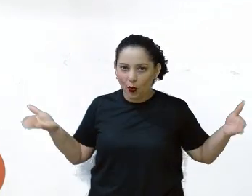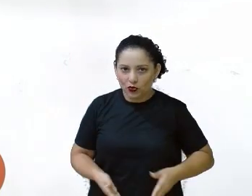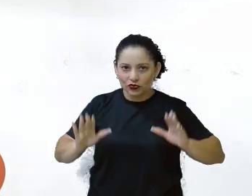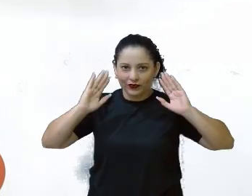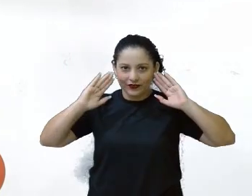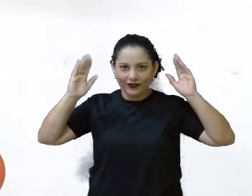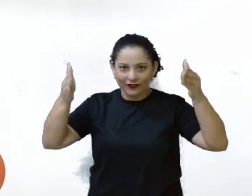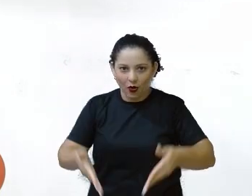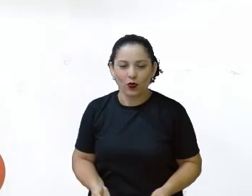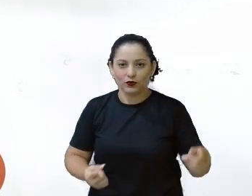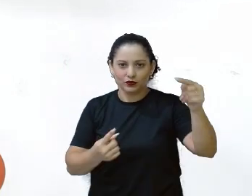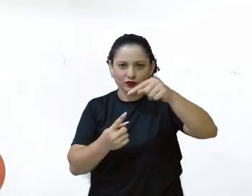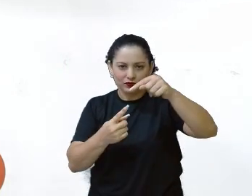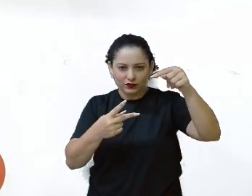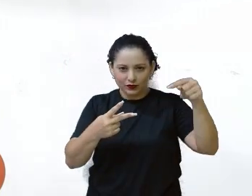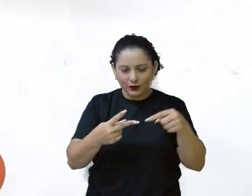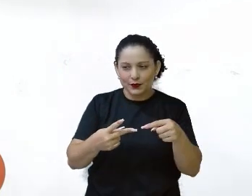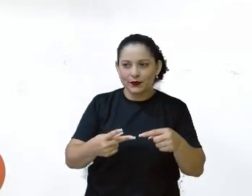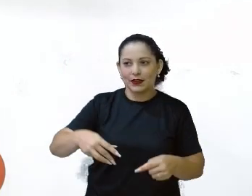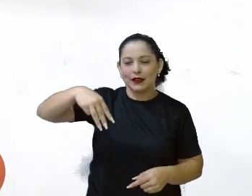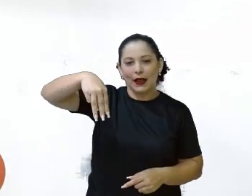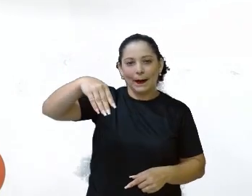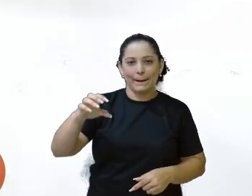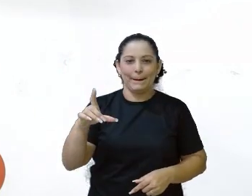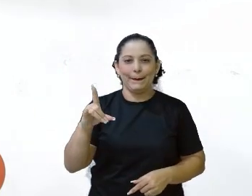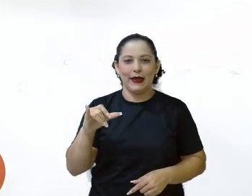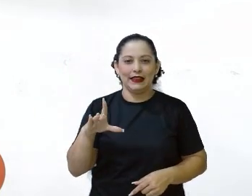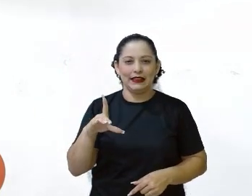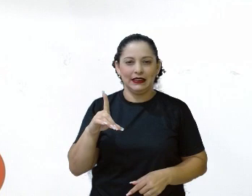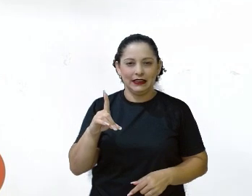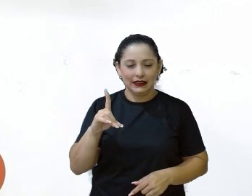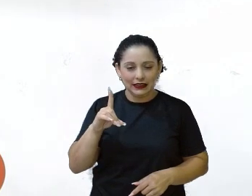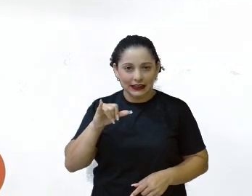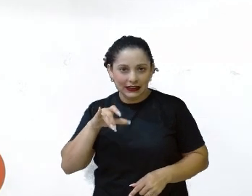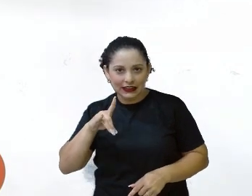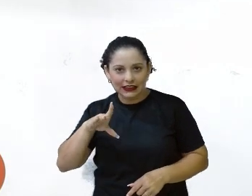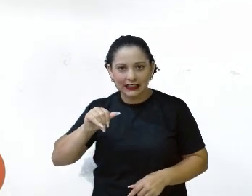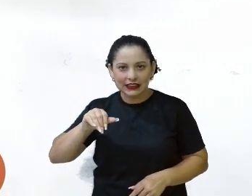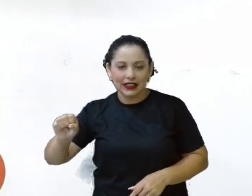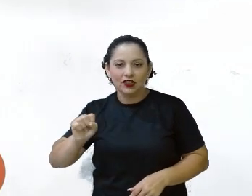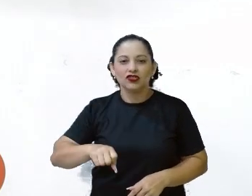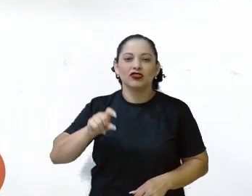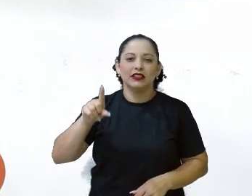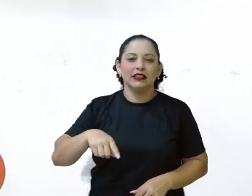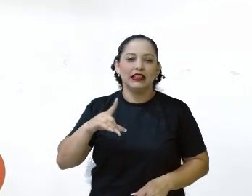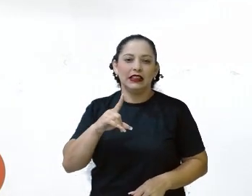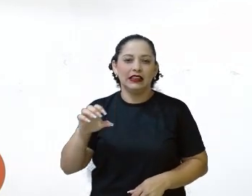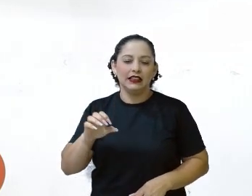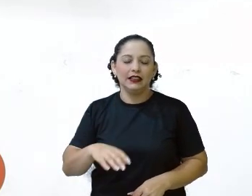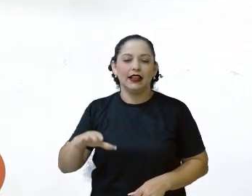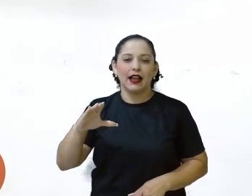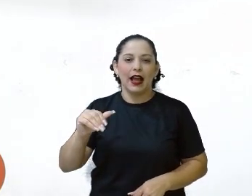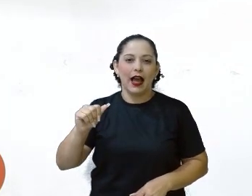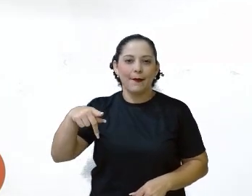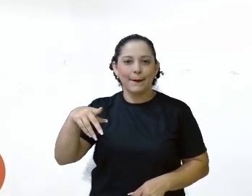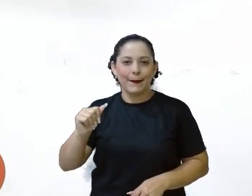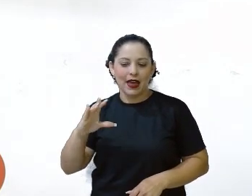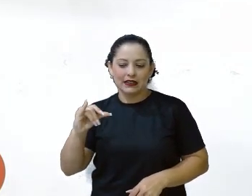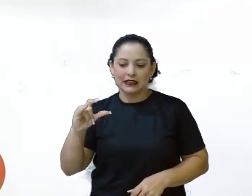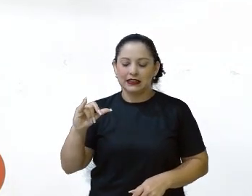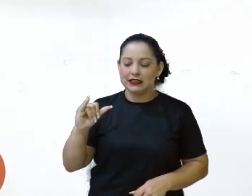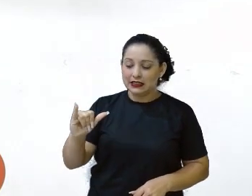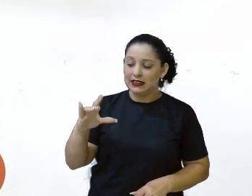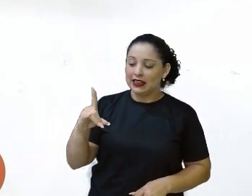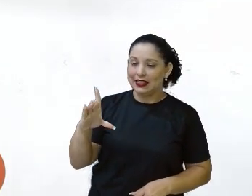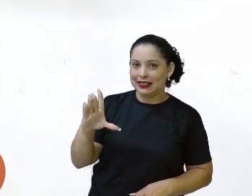vai focar em medidas de capacidade, certo? Quando a gente fala de medida de capacidade,